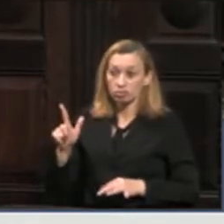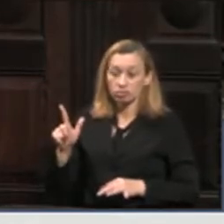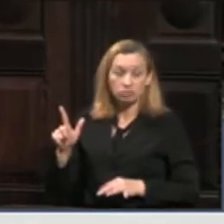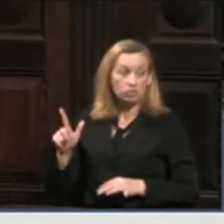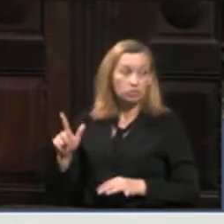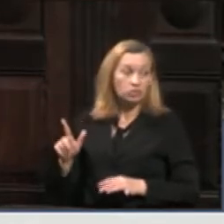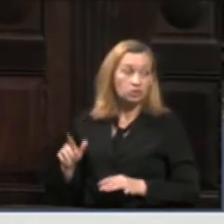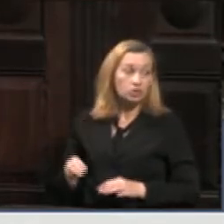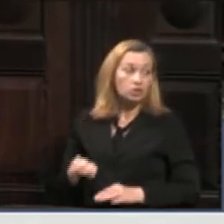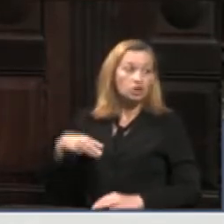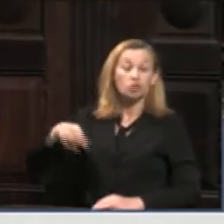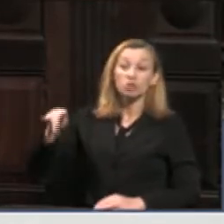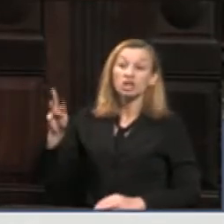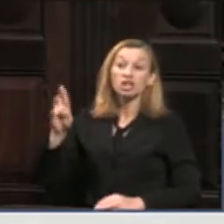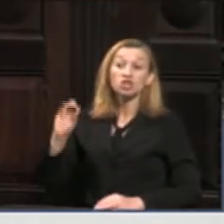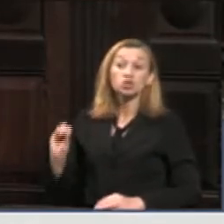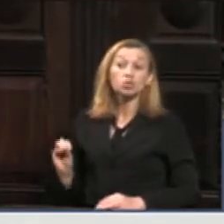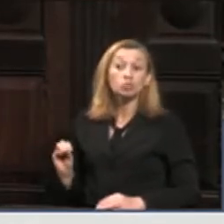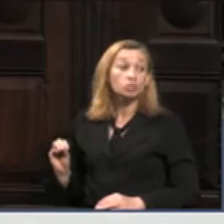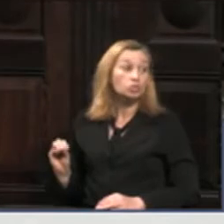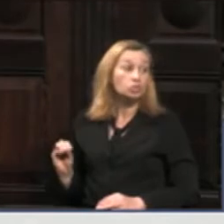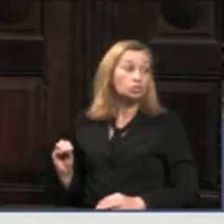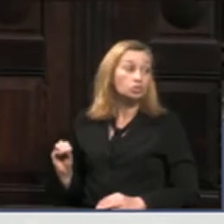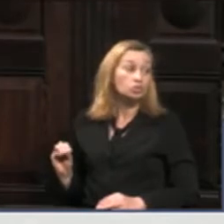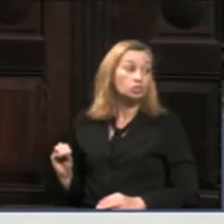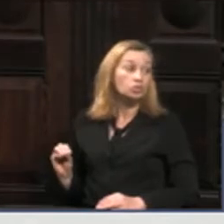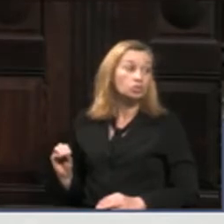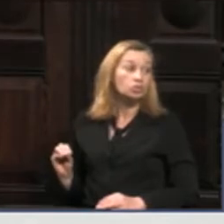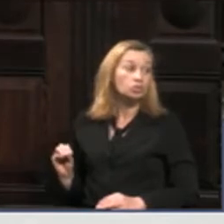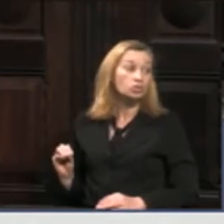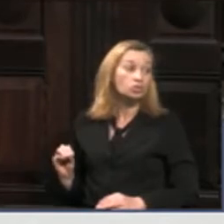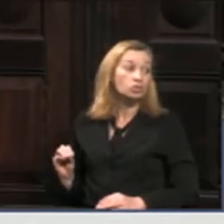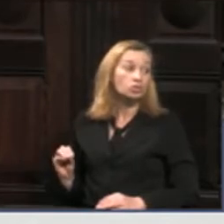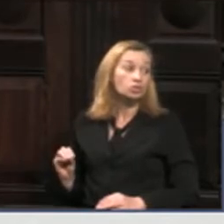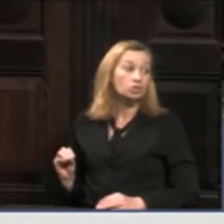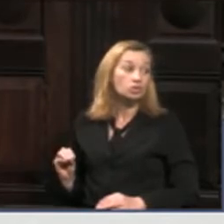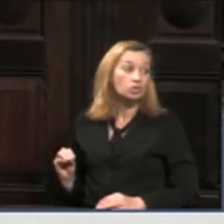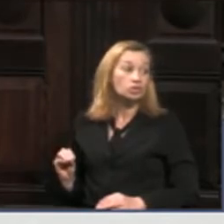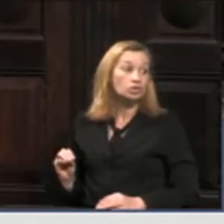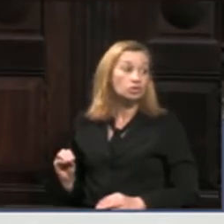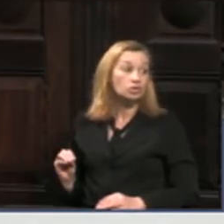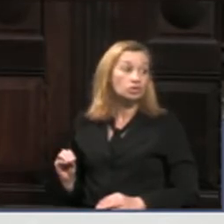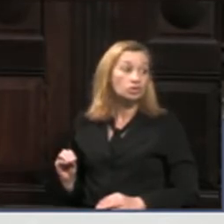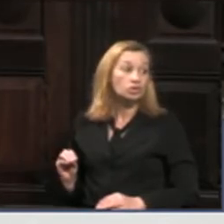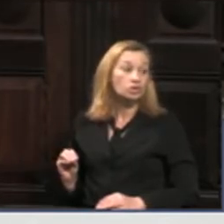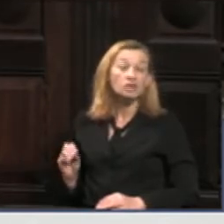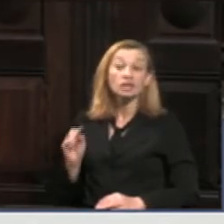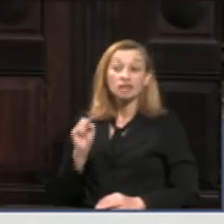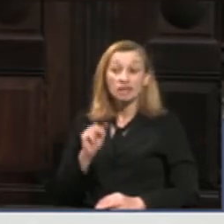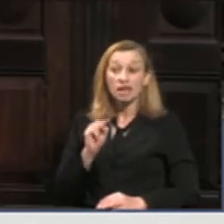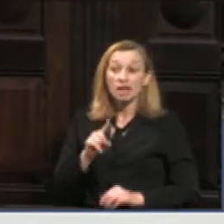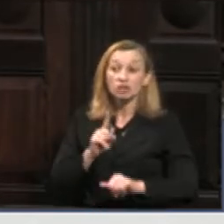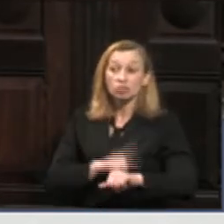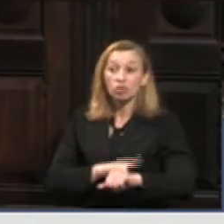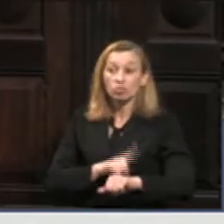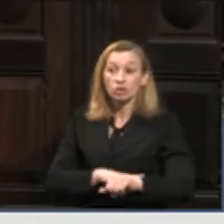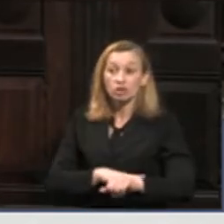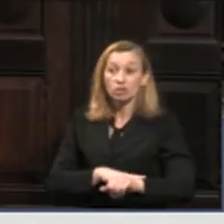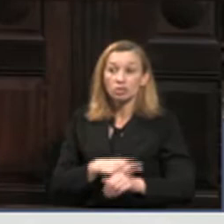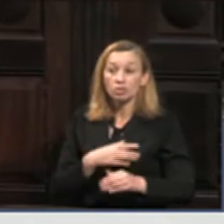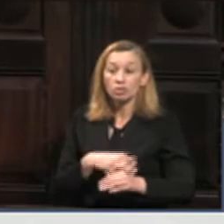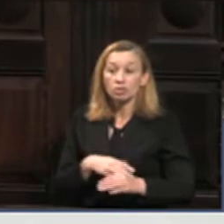E o ministro Lewandowski, que no colegiado foi um dos votos derrotados, 5